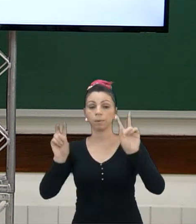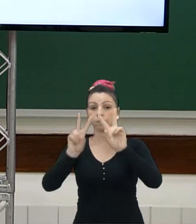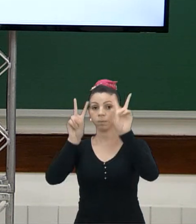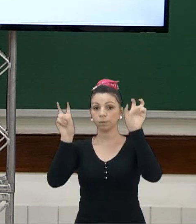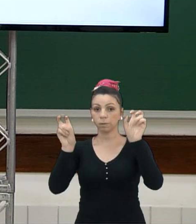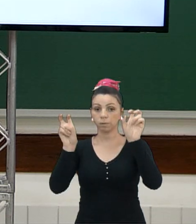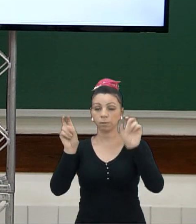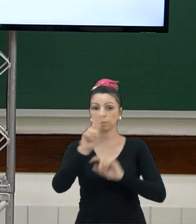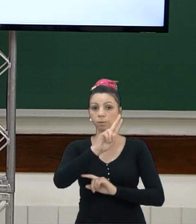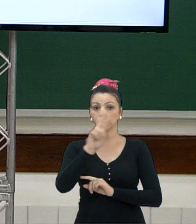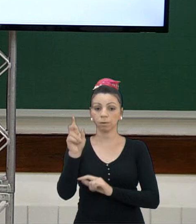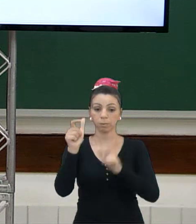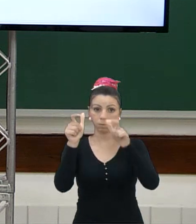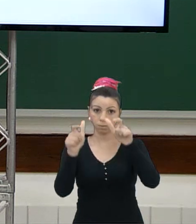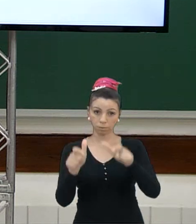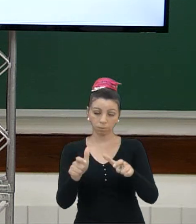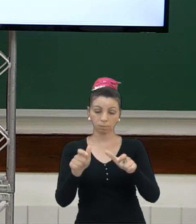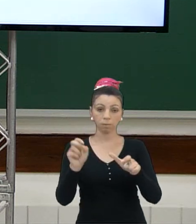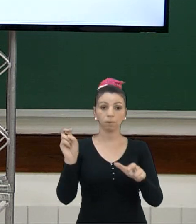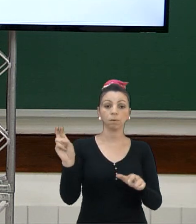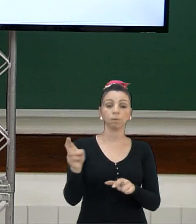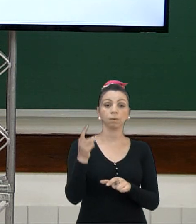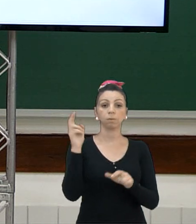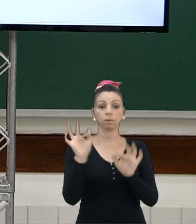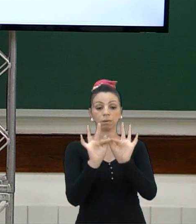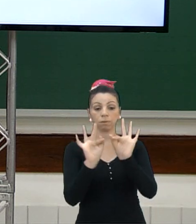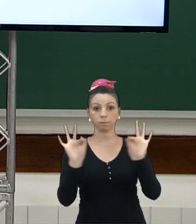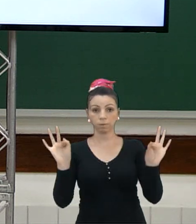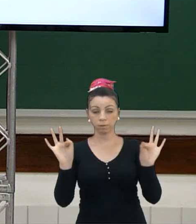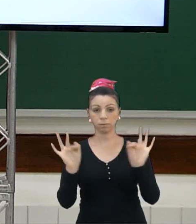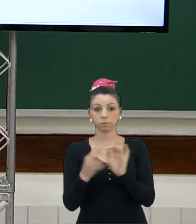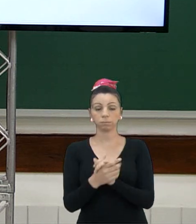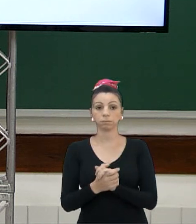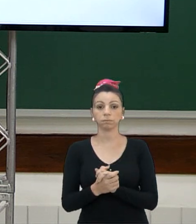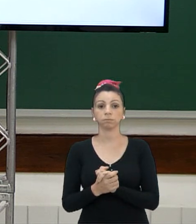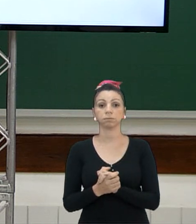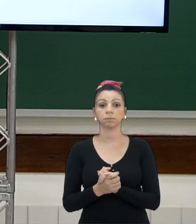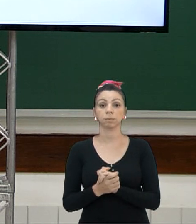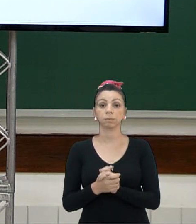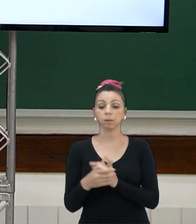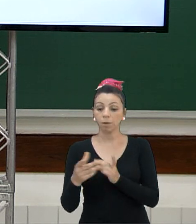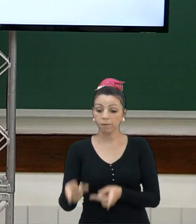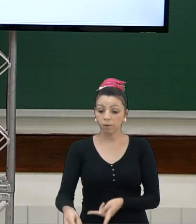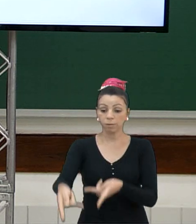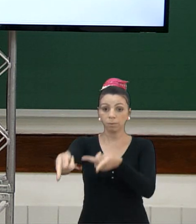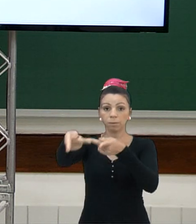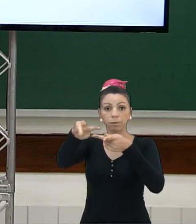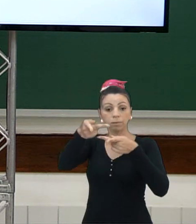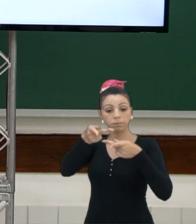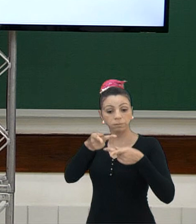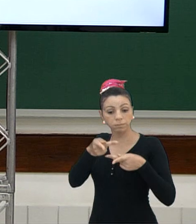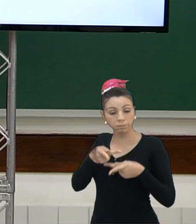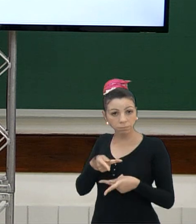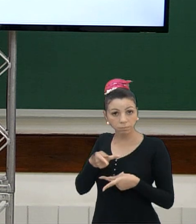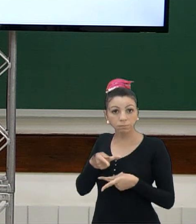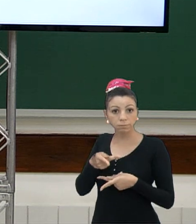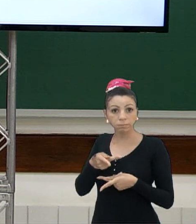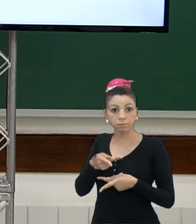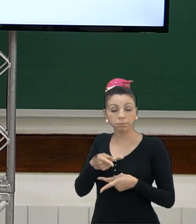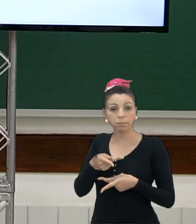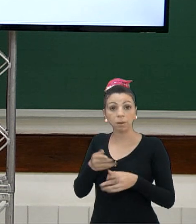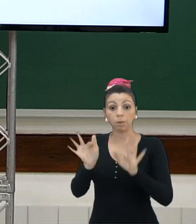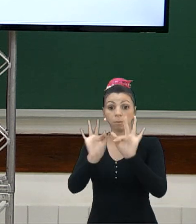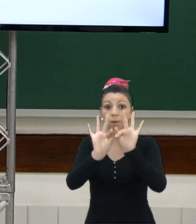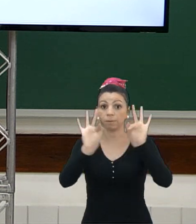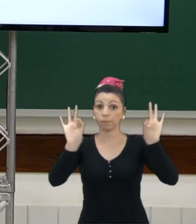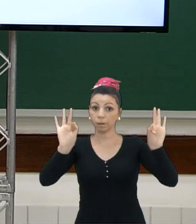do local ou região e depois uma frase. Essa frase vai convidar a pessoa de alguma forma. E uma